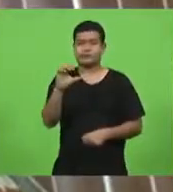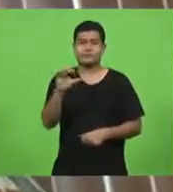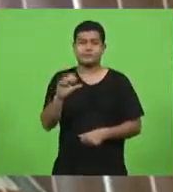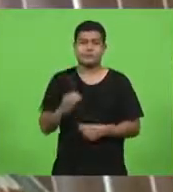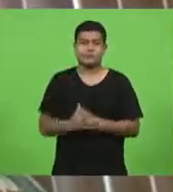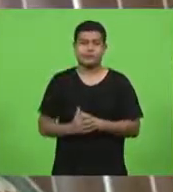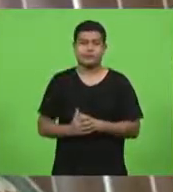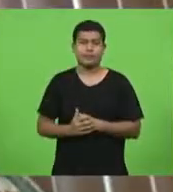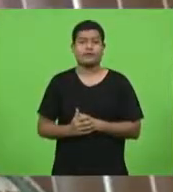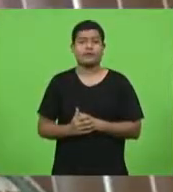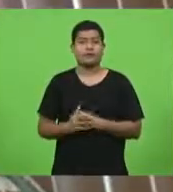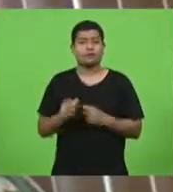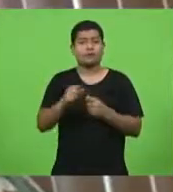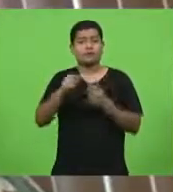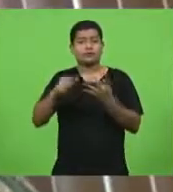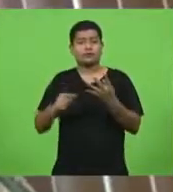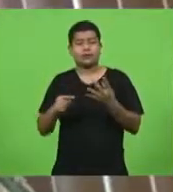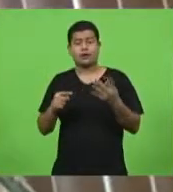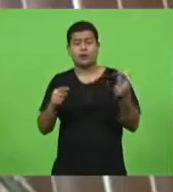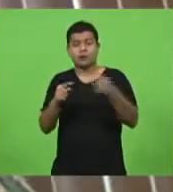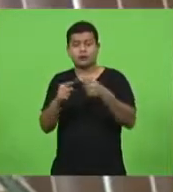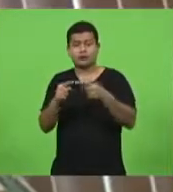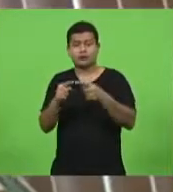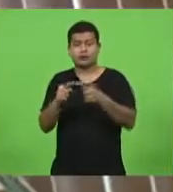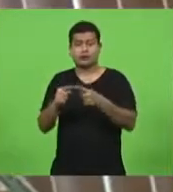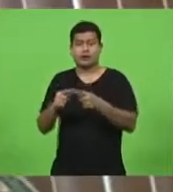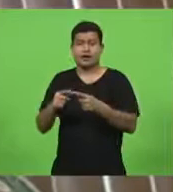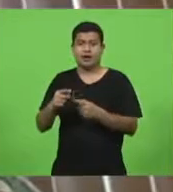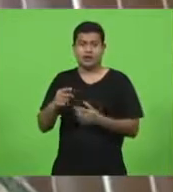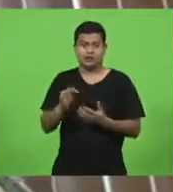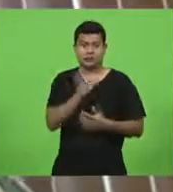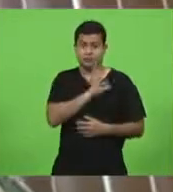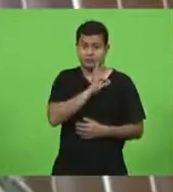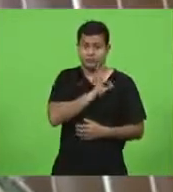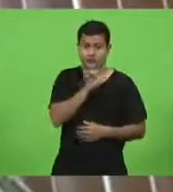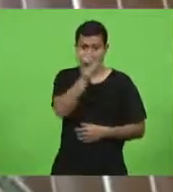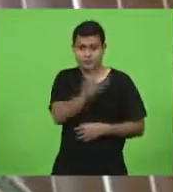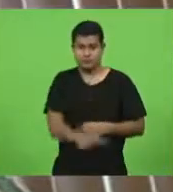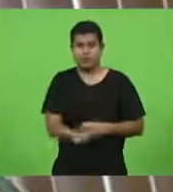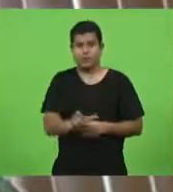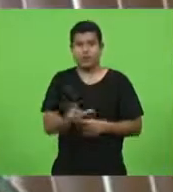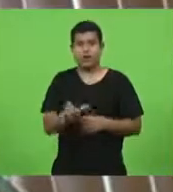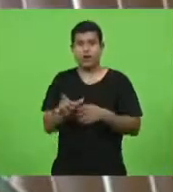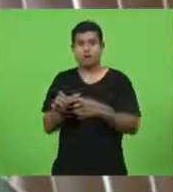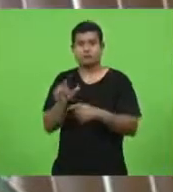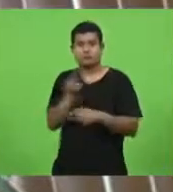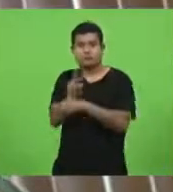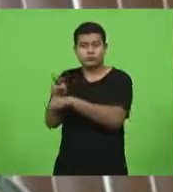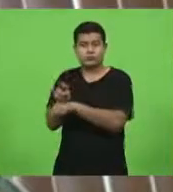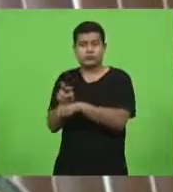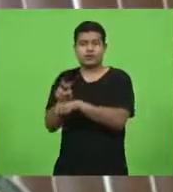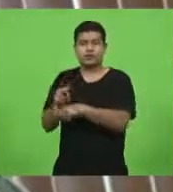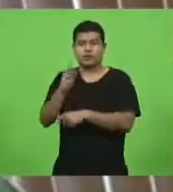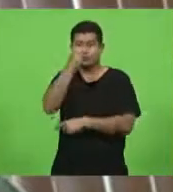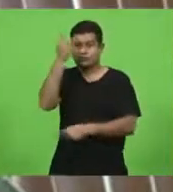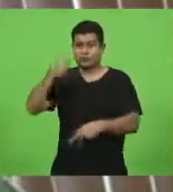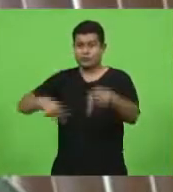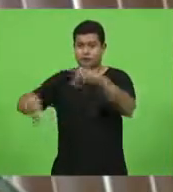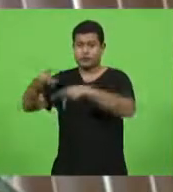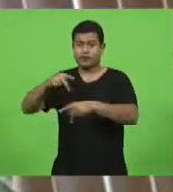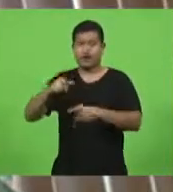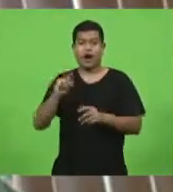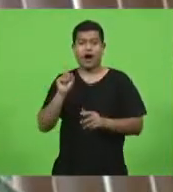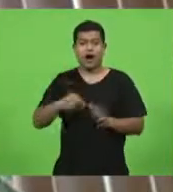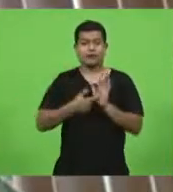O critério população vezes policiais militares é um indicador onde é analisada a relação entre a população